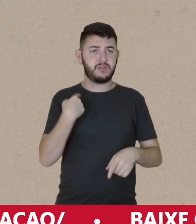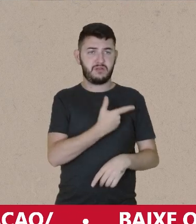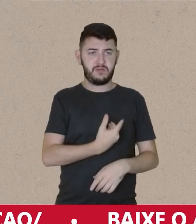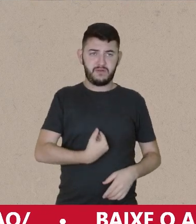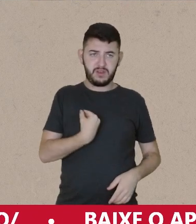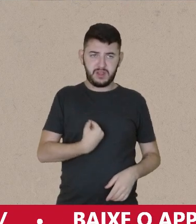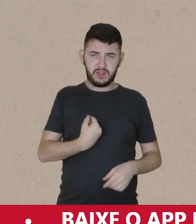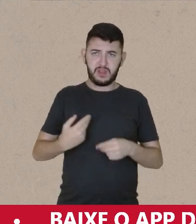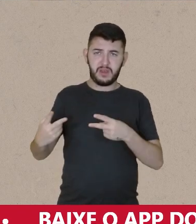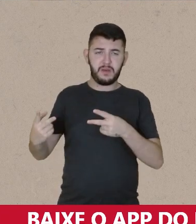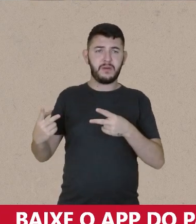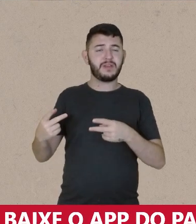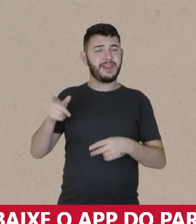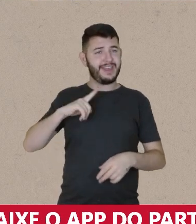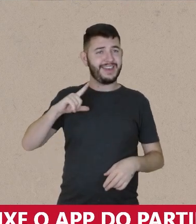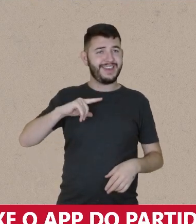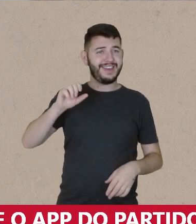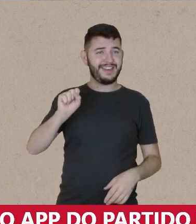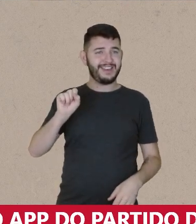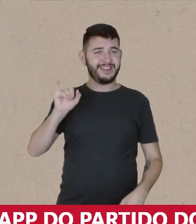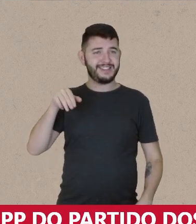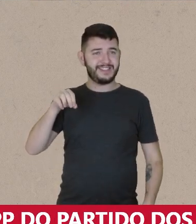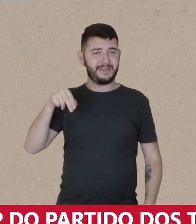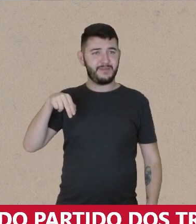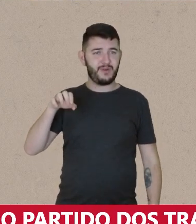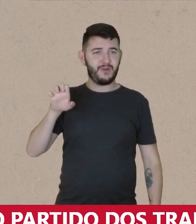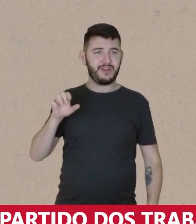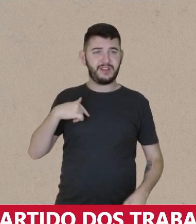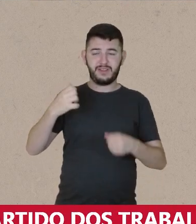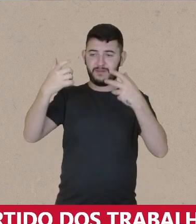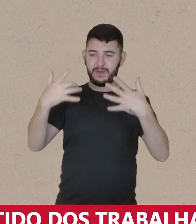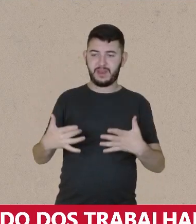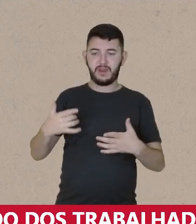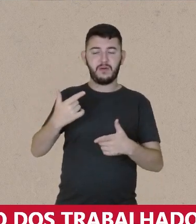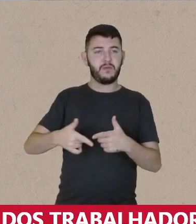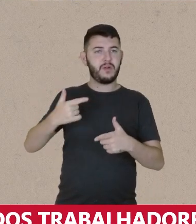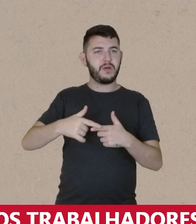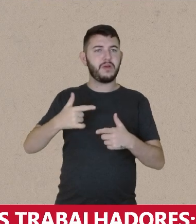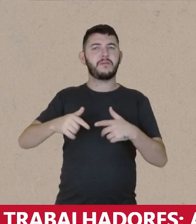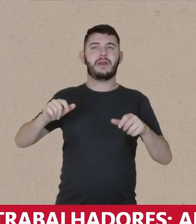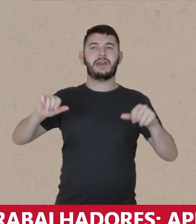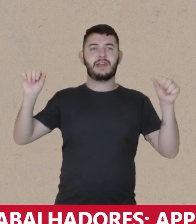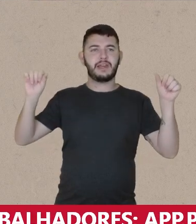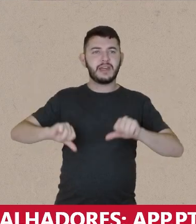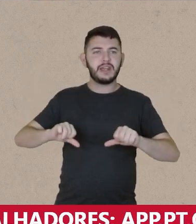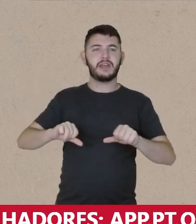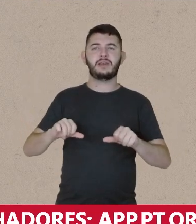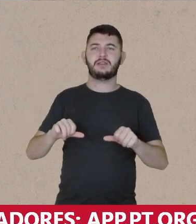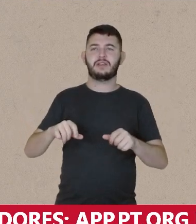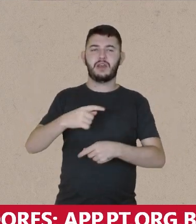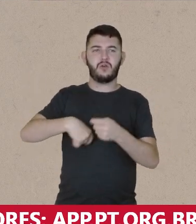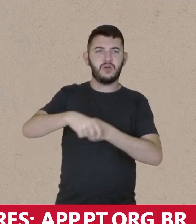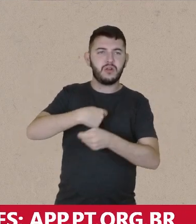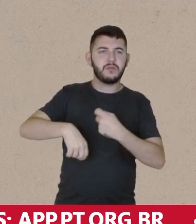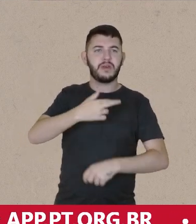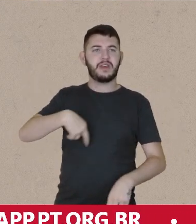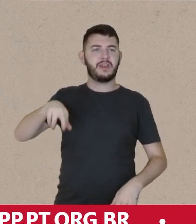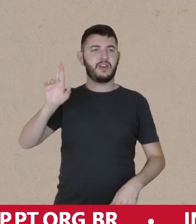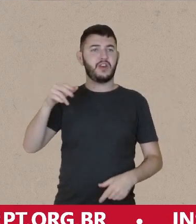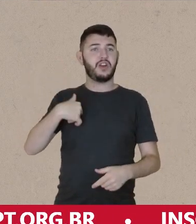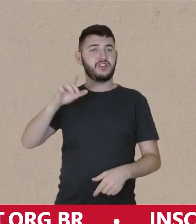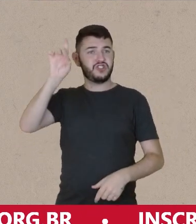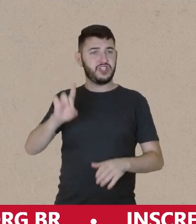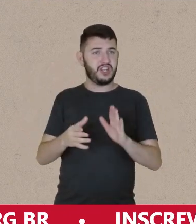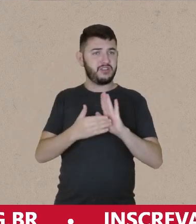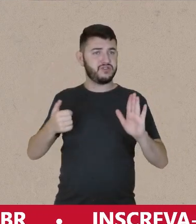dizia Simone de Beauvoir, a primeira crise política, econômica, religiosa, os primeiros direitos a serem atingidos são os das mulheres.